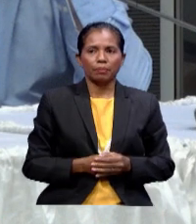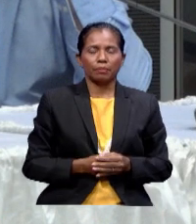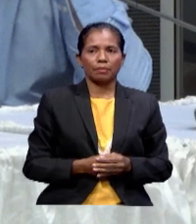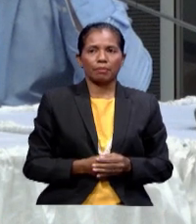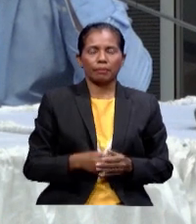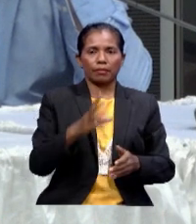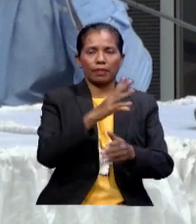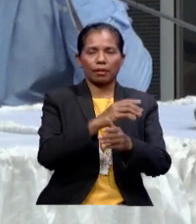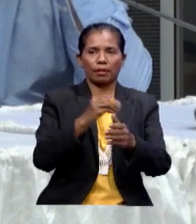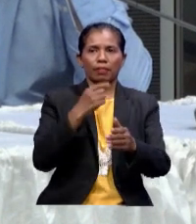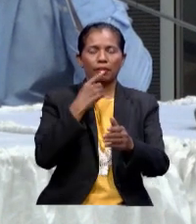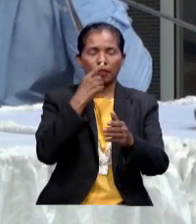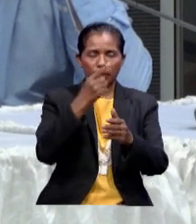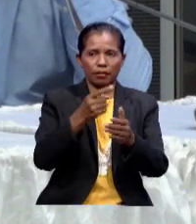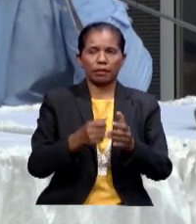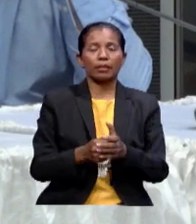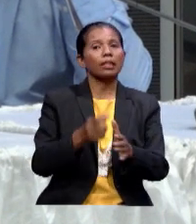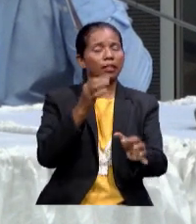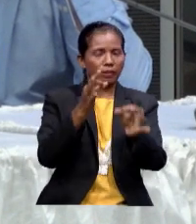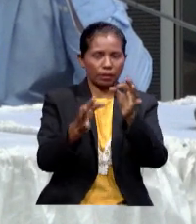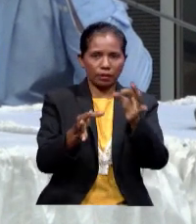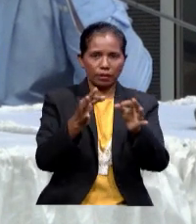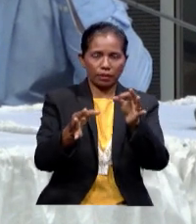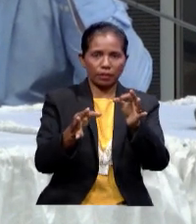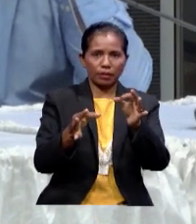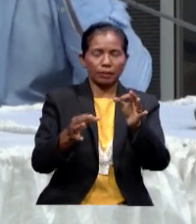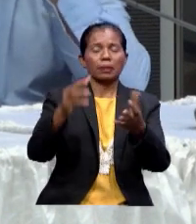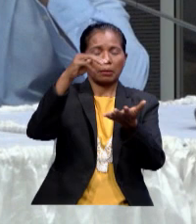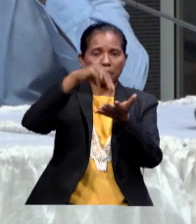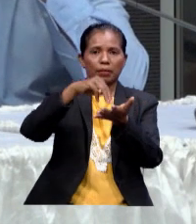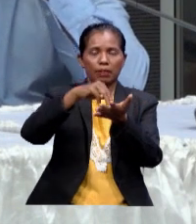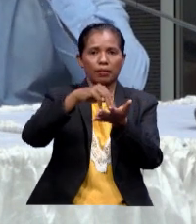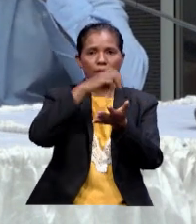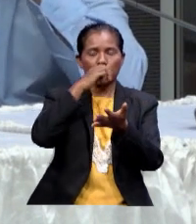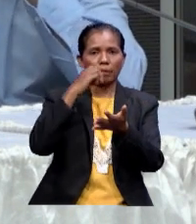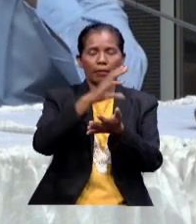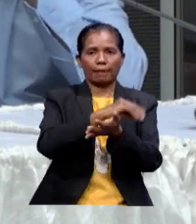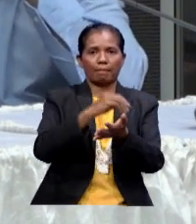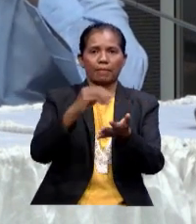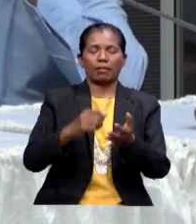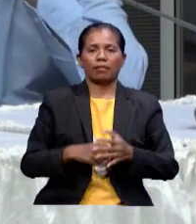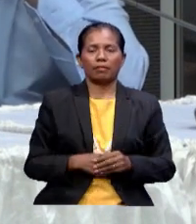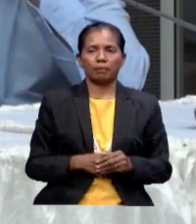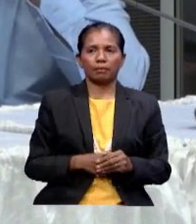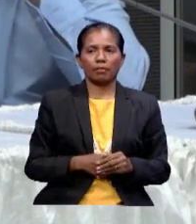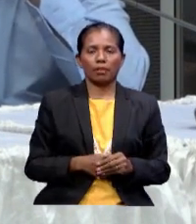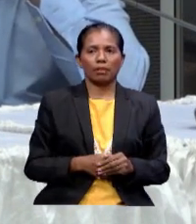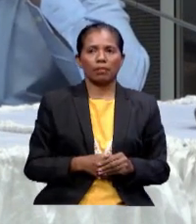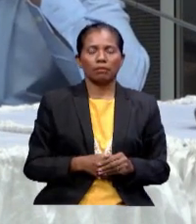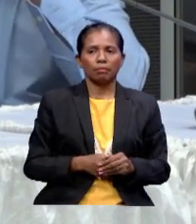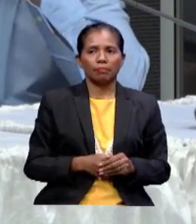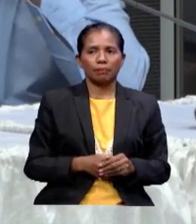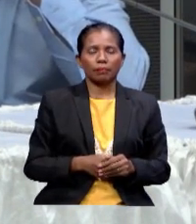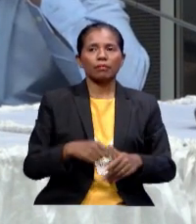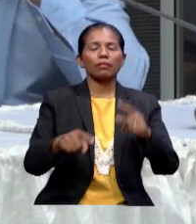receitas petrolíferas. Quando o Greta Sanraes Mai, que está mesmo em cima. Mas a questão vai